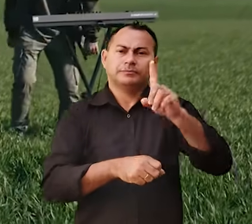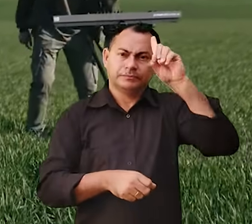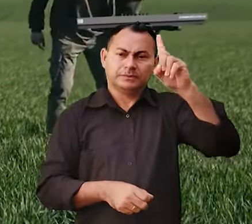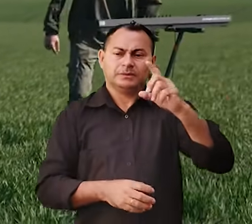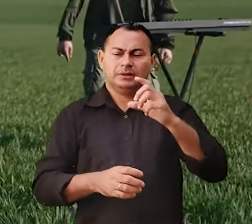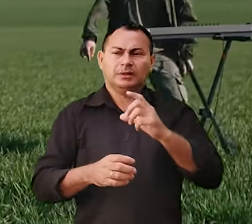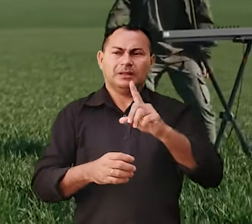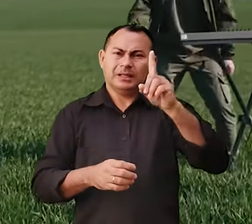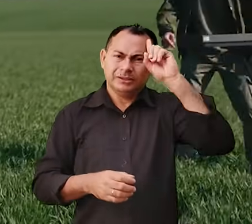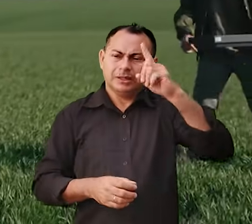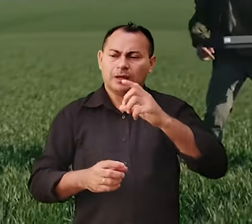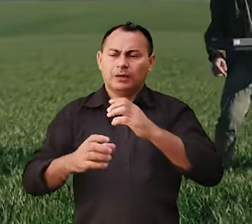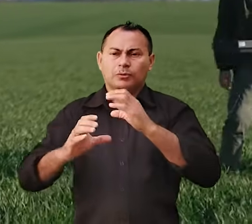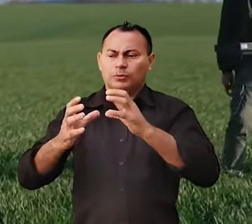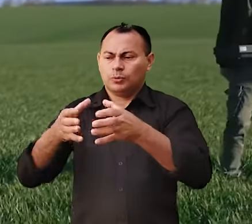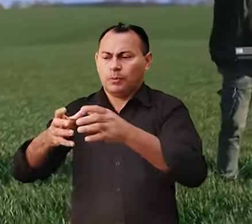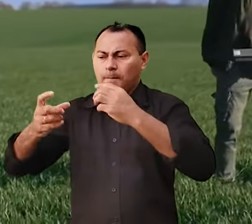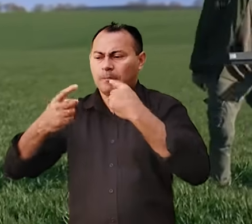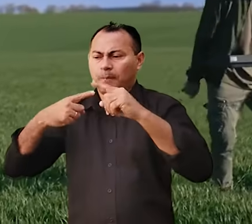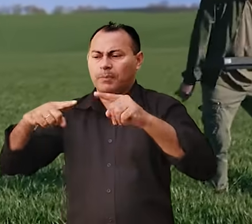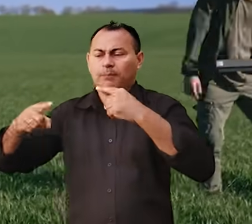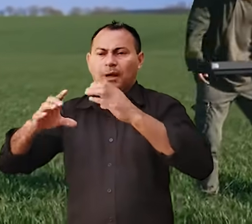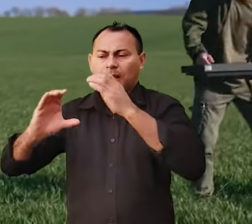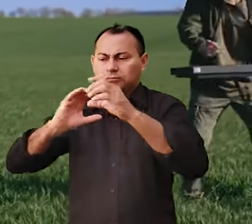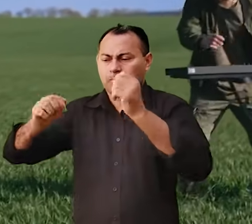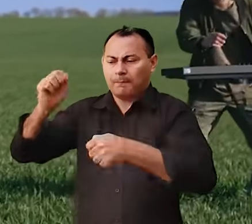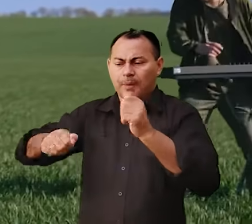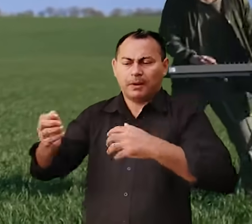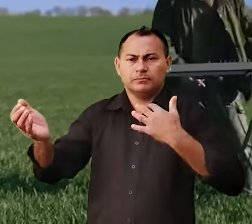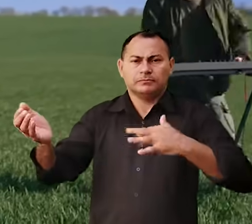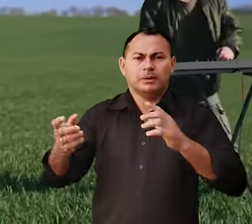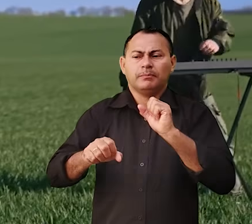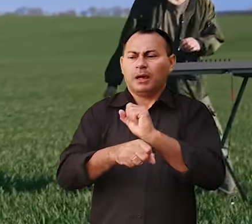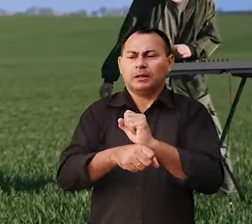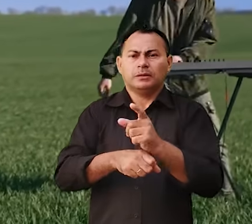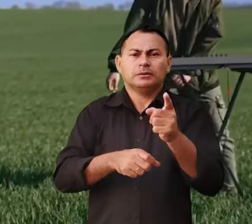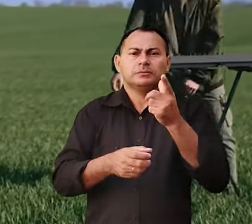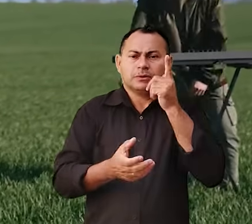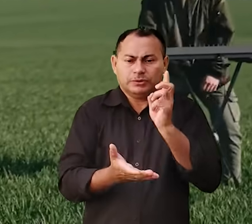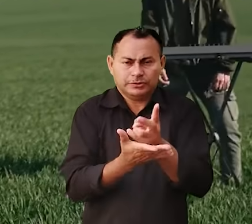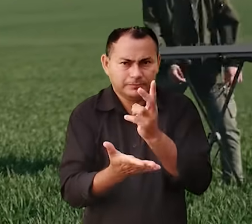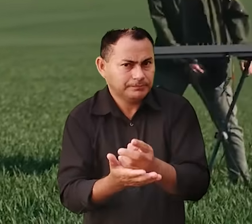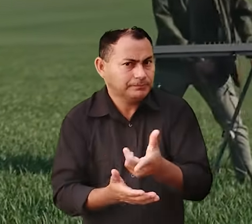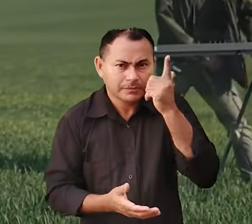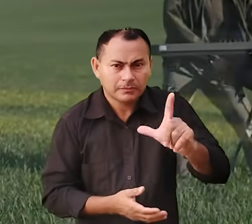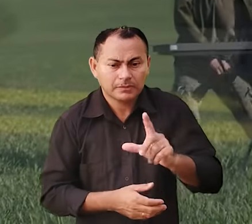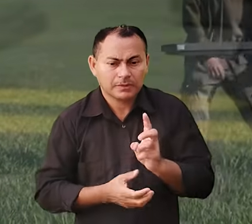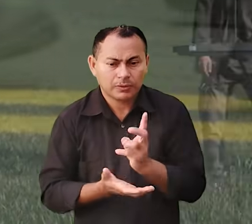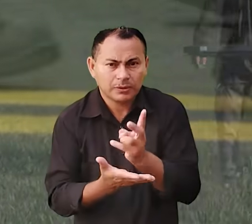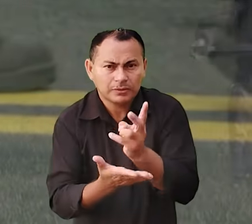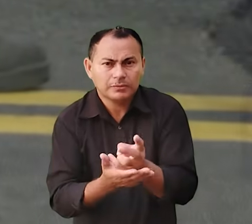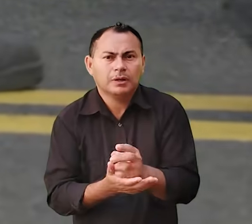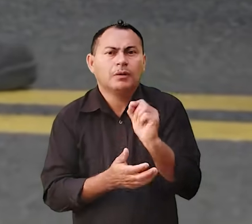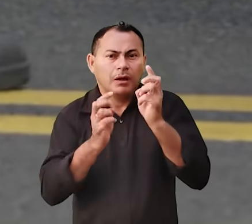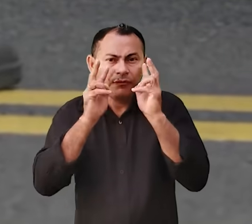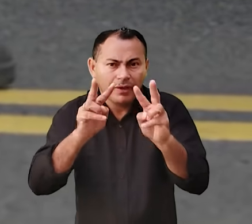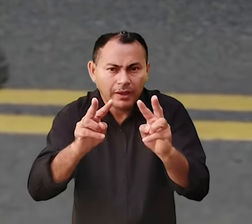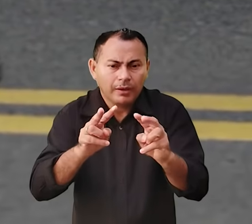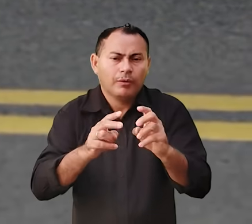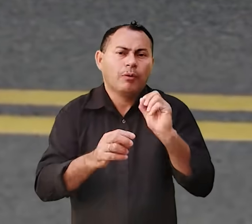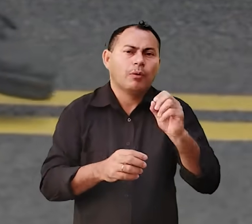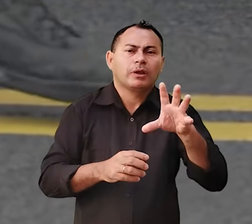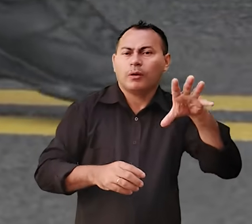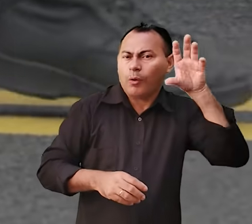Tem dias que a banda não está tocando, mas você tem que continuar marchando do mesmo jeito. Quando não consegue marchar pelo que